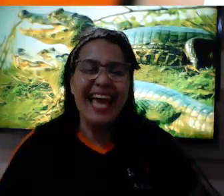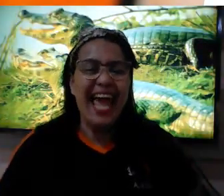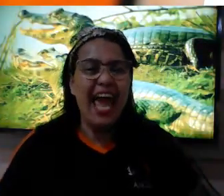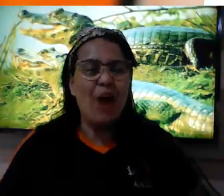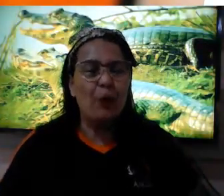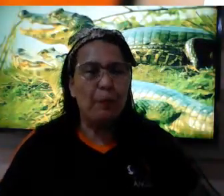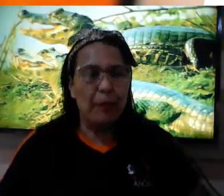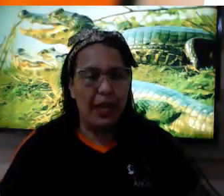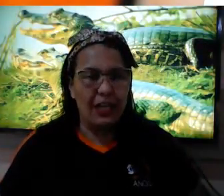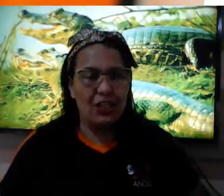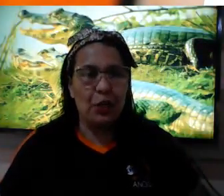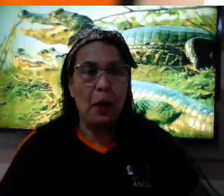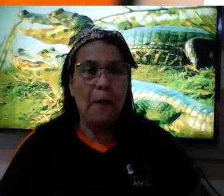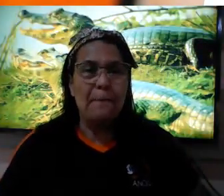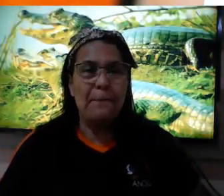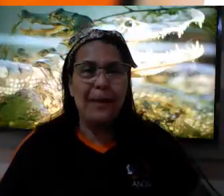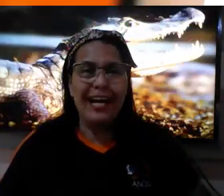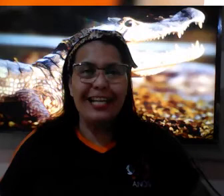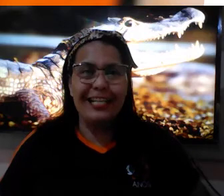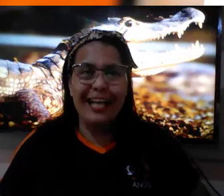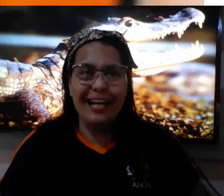Esse é o peixe